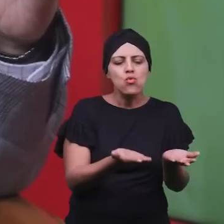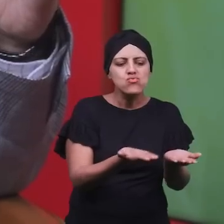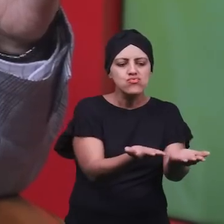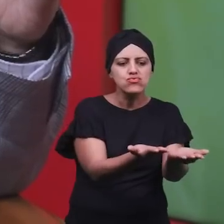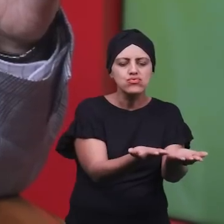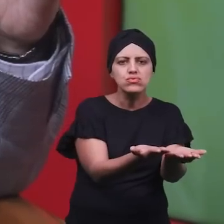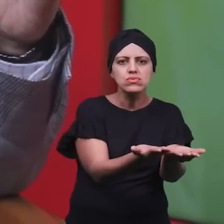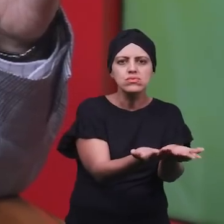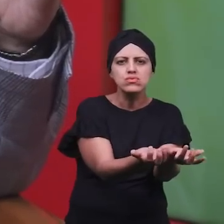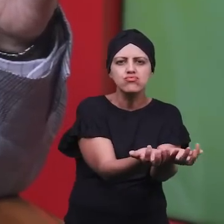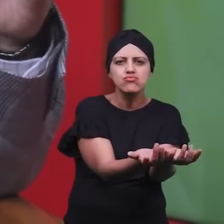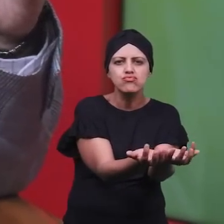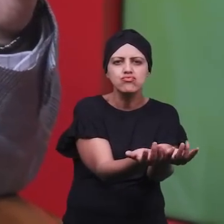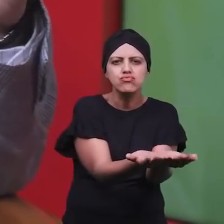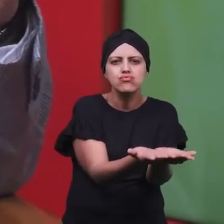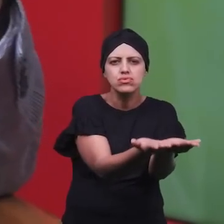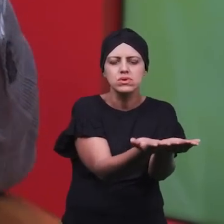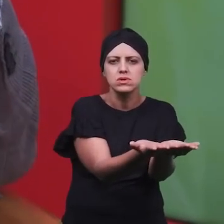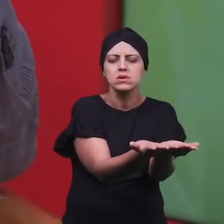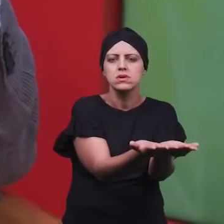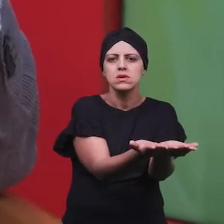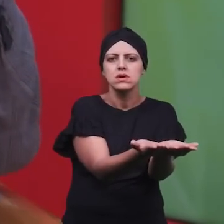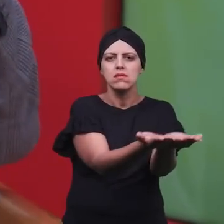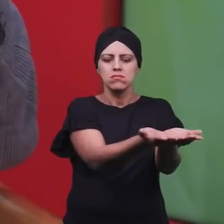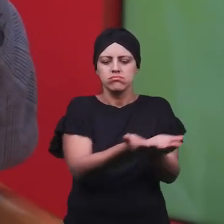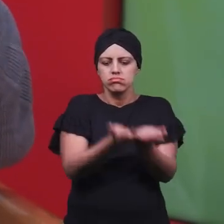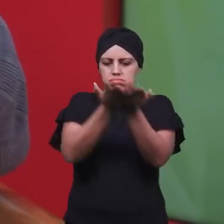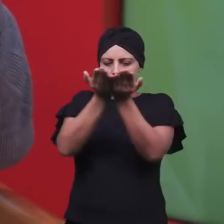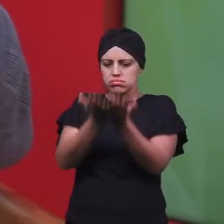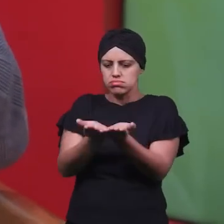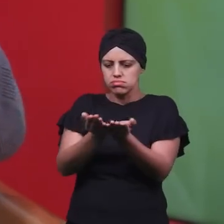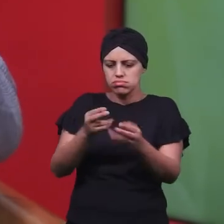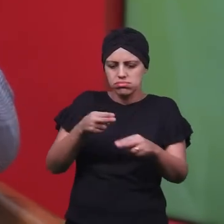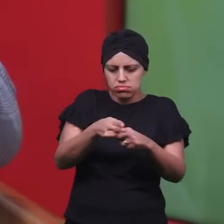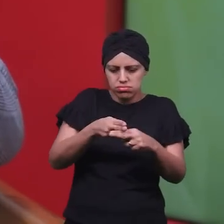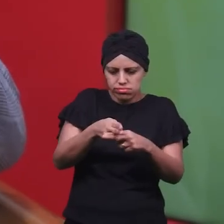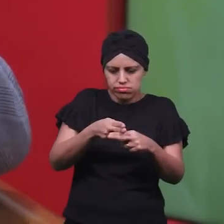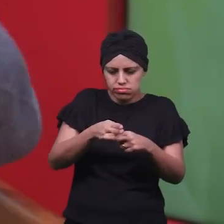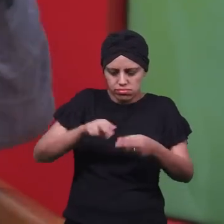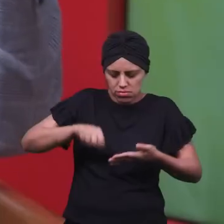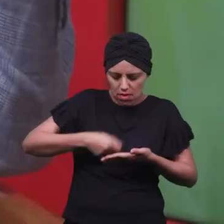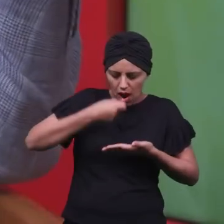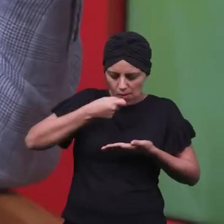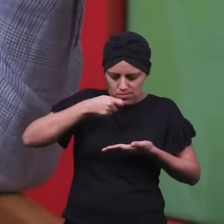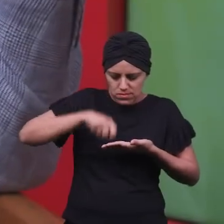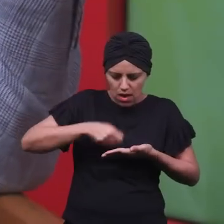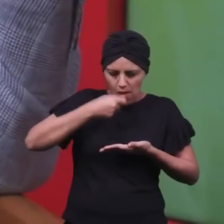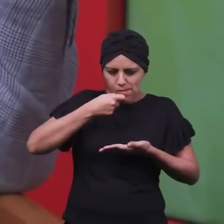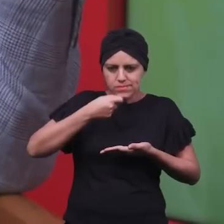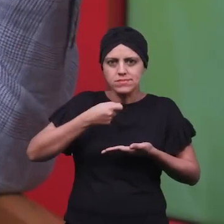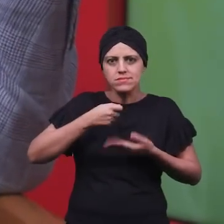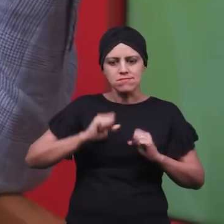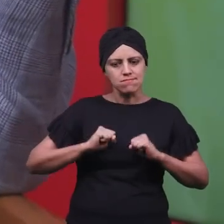fogo. Então, o sinal, o cordeiro morreu, mas o sinal